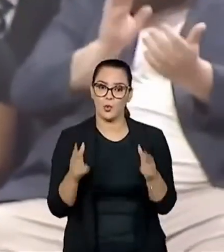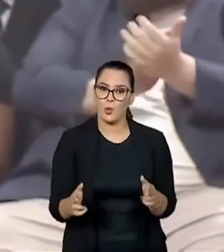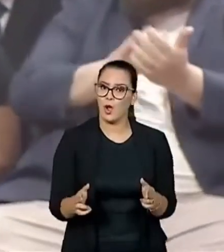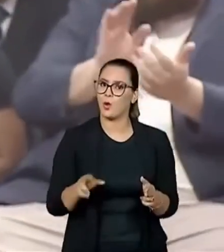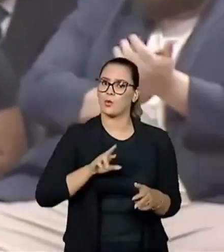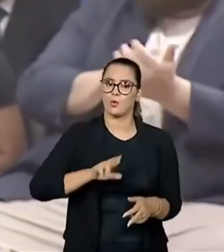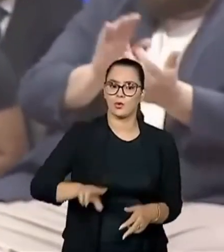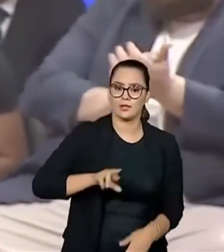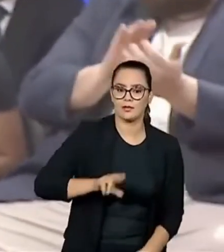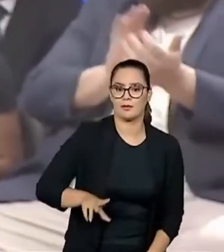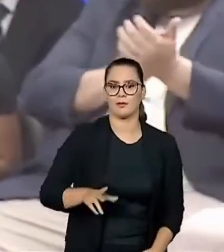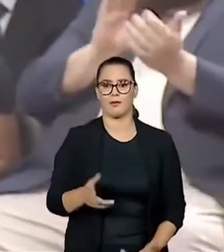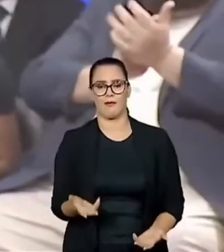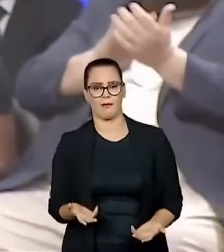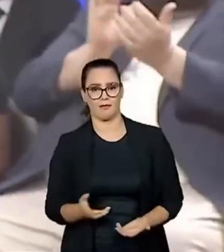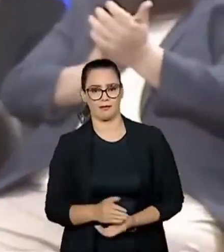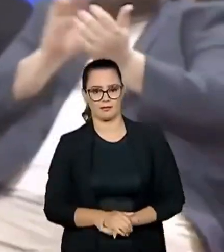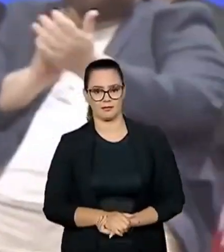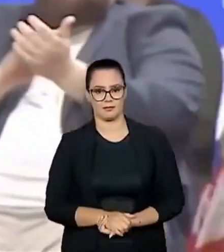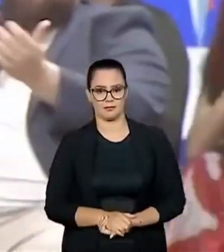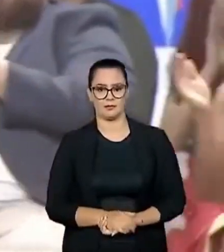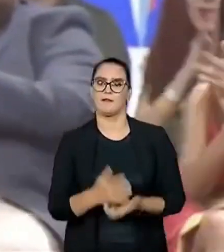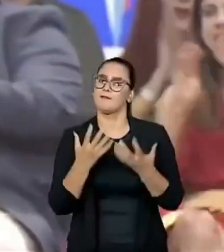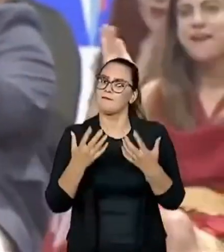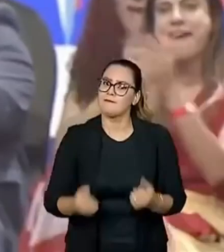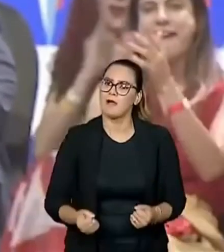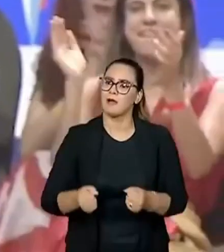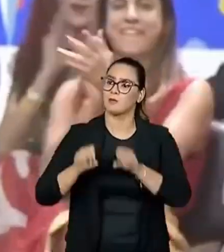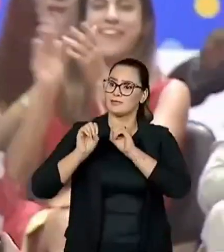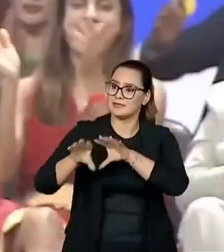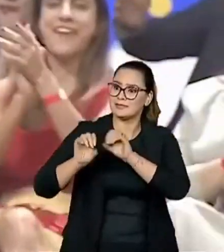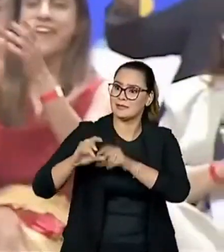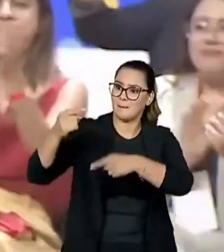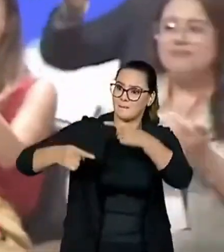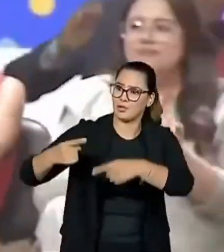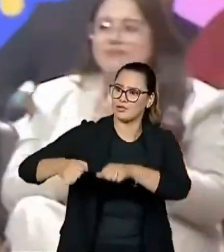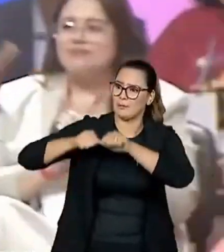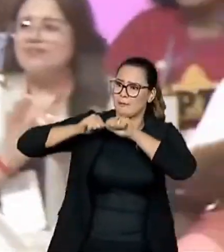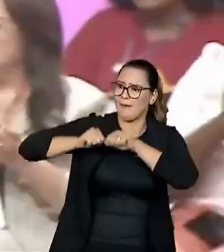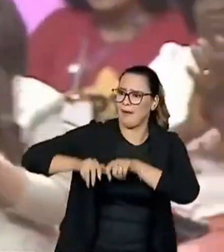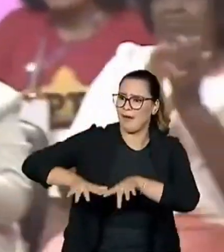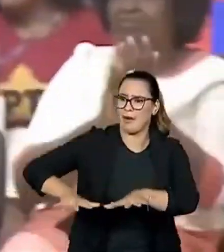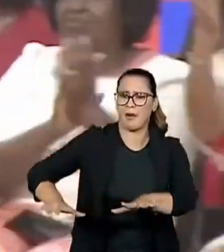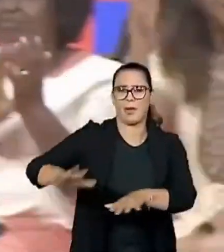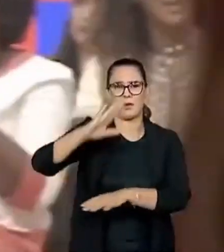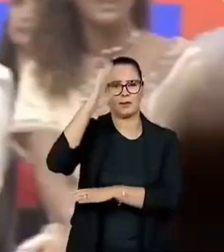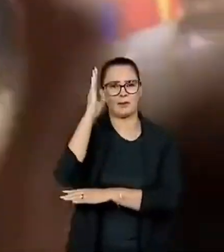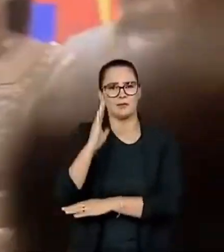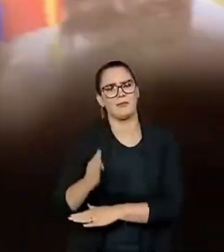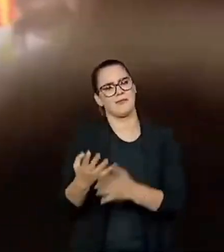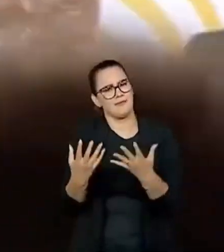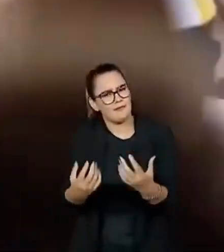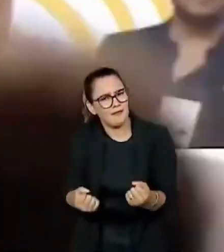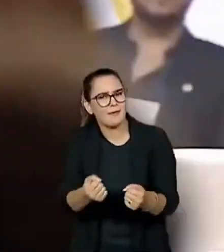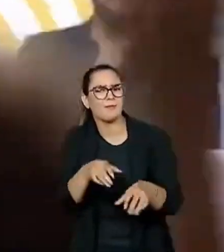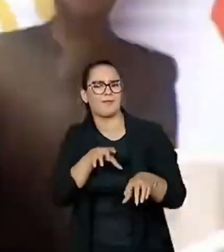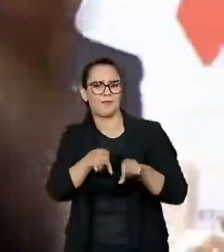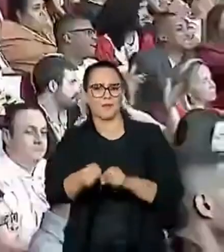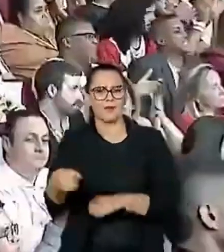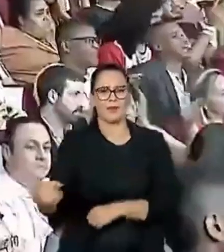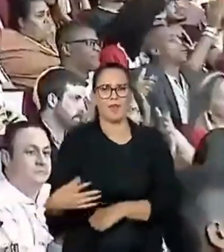não são nossos. Vamos politizar esse país. Vamos formar